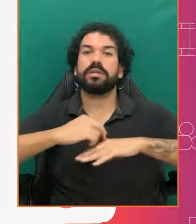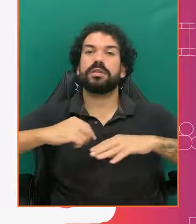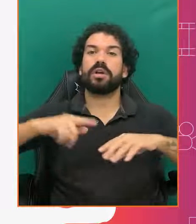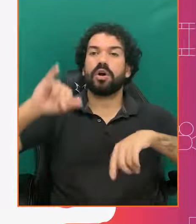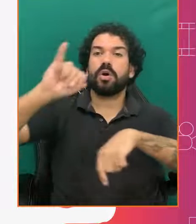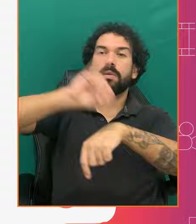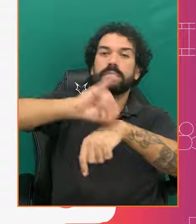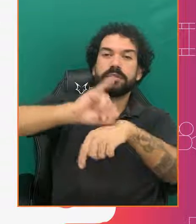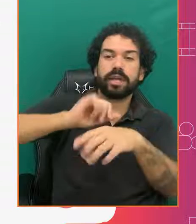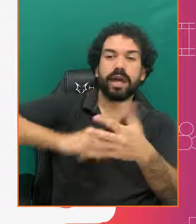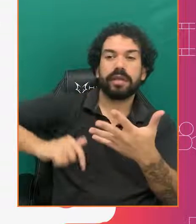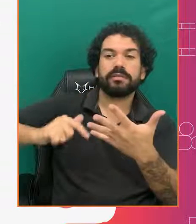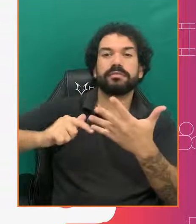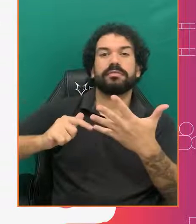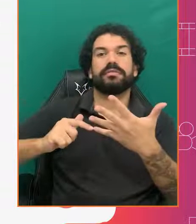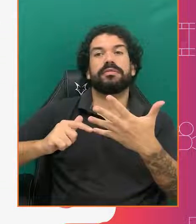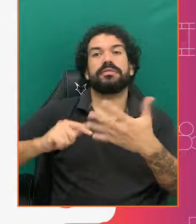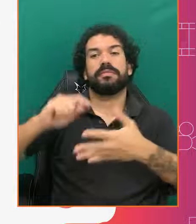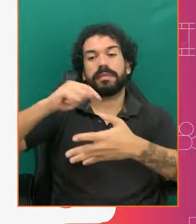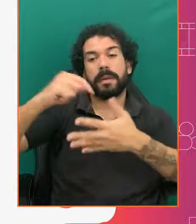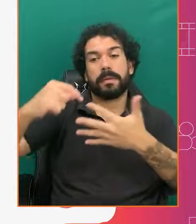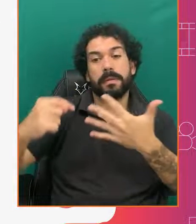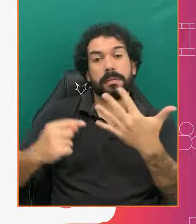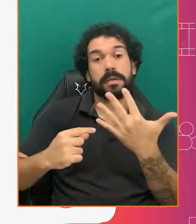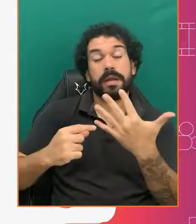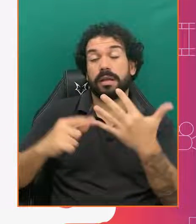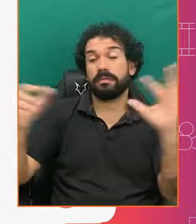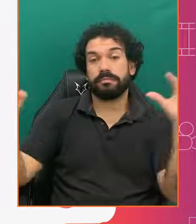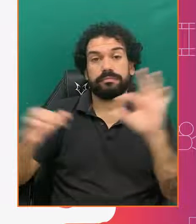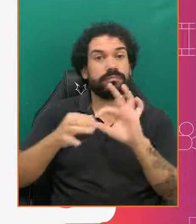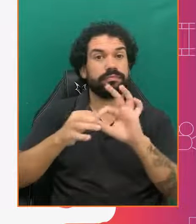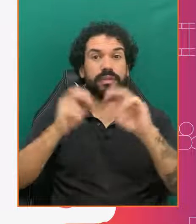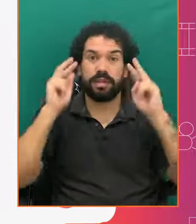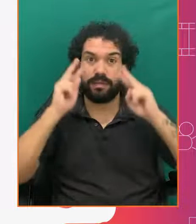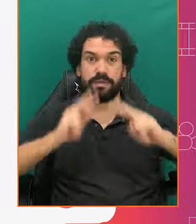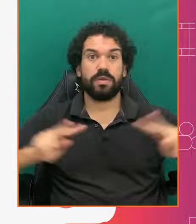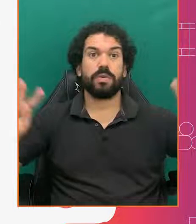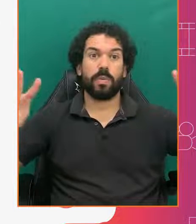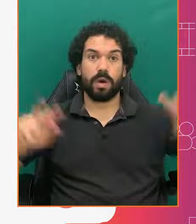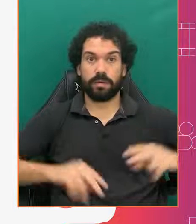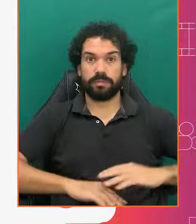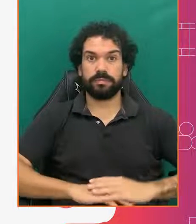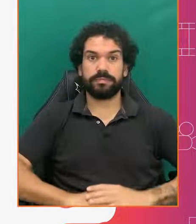objeto, tudo relacionado aos padrões visuais.